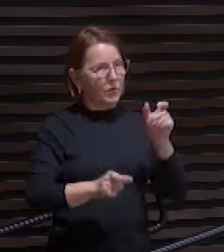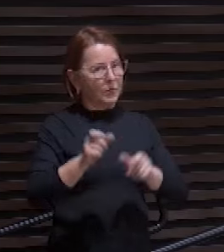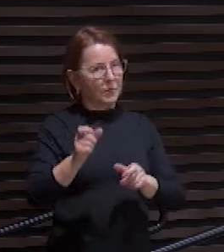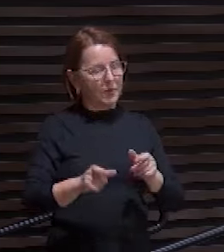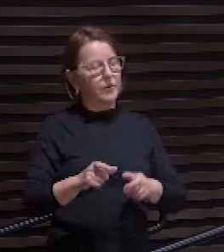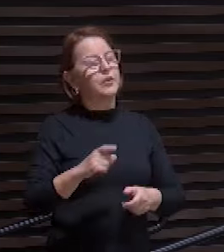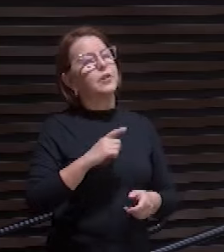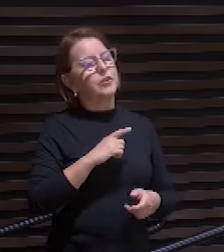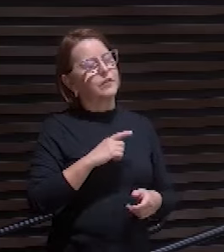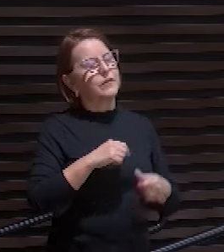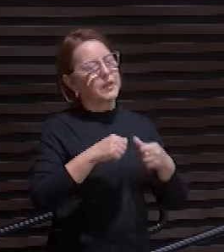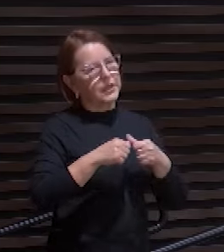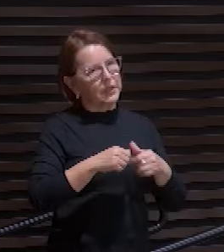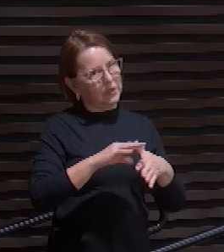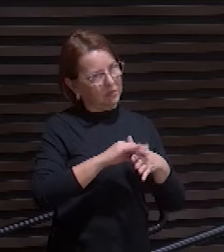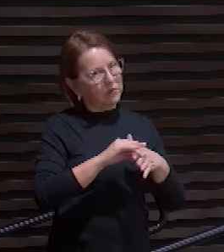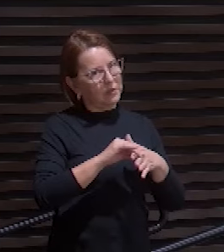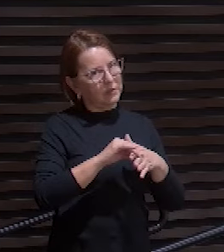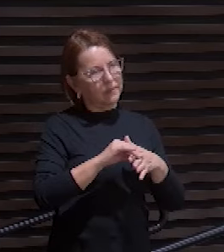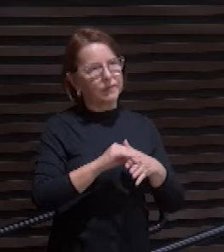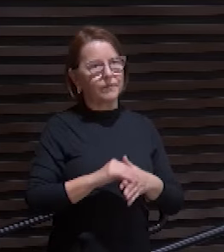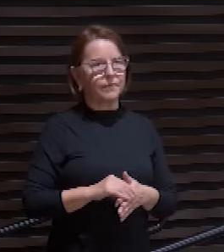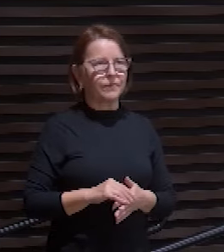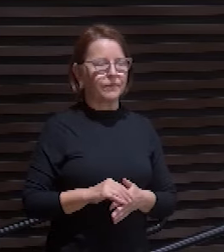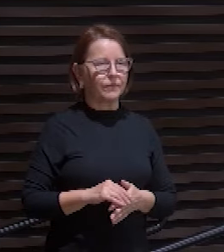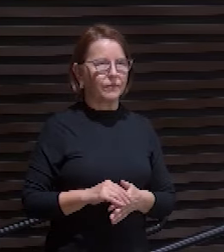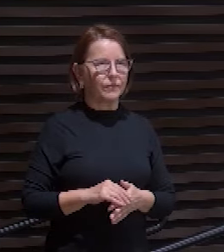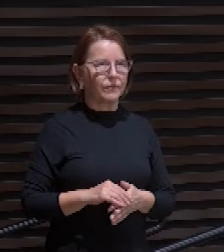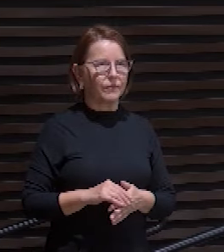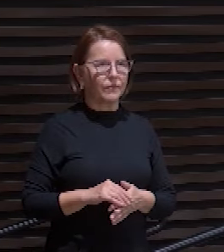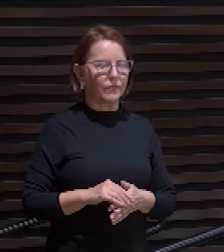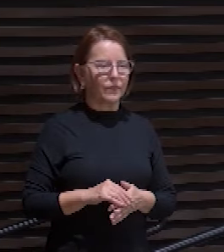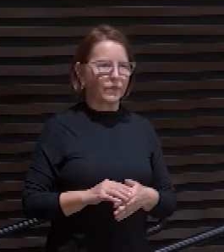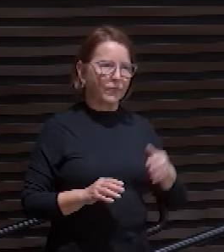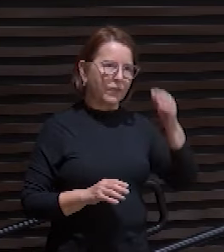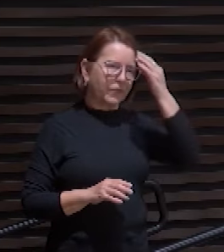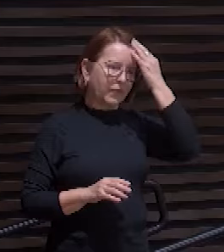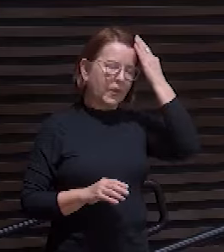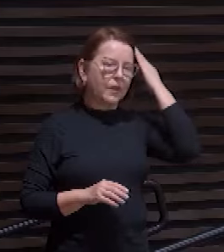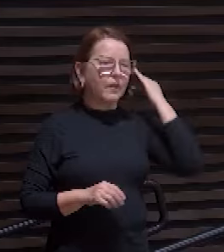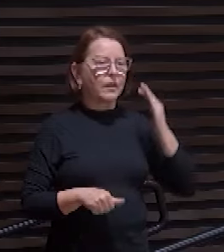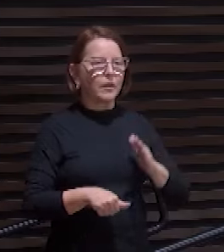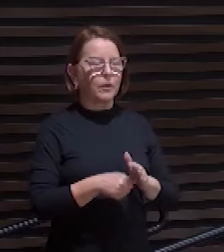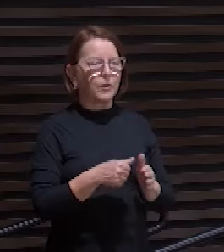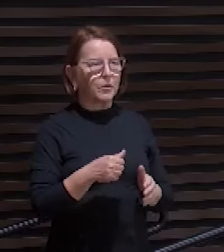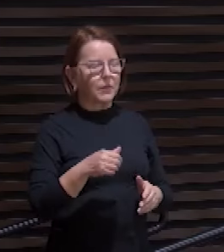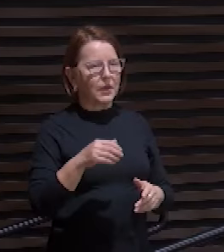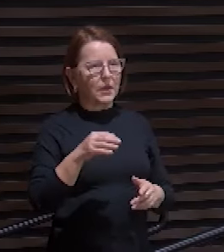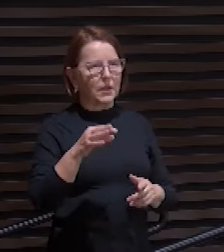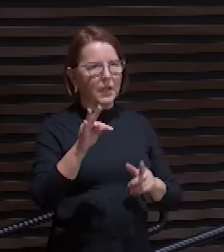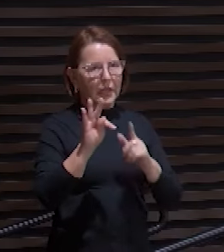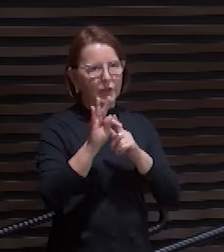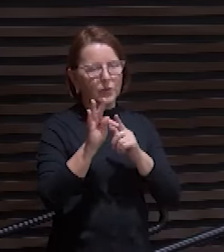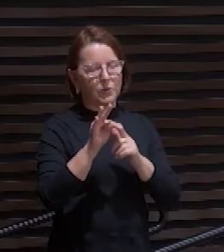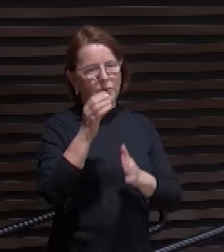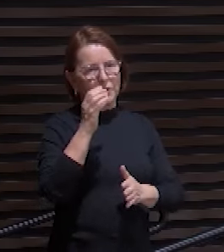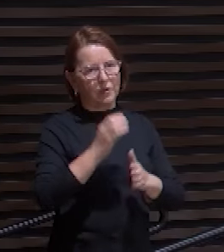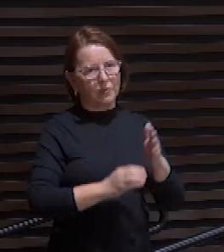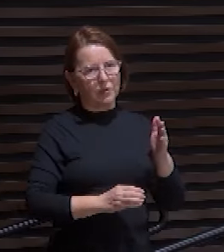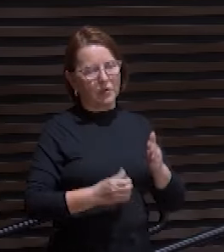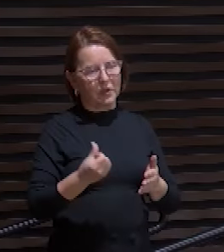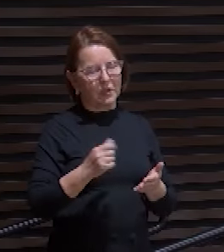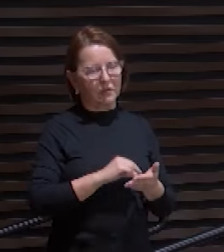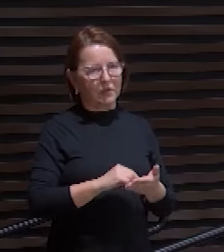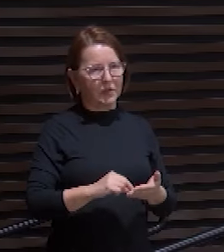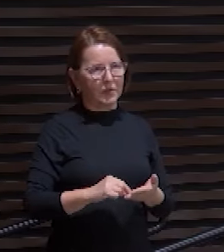esse problema, com essa doença. E eu queria ler com a igreja 1 Timóteo capítulo 6,